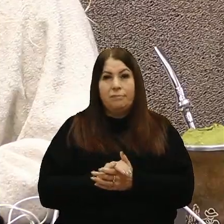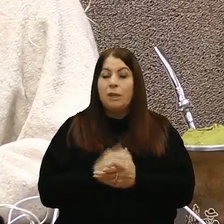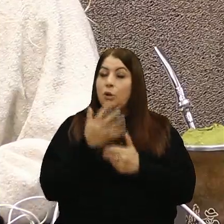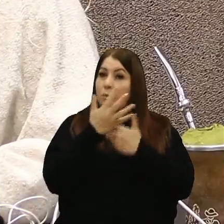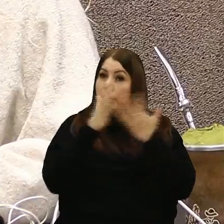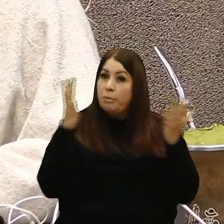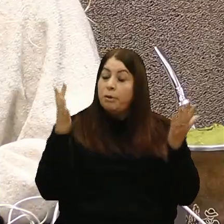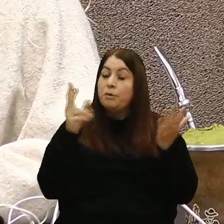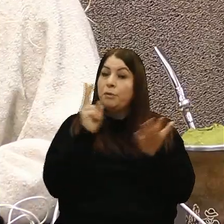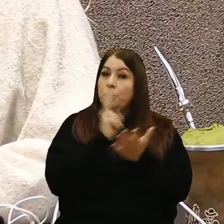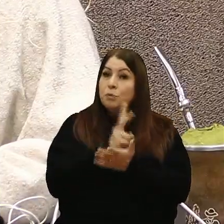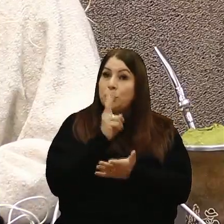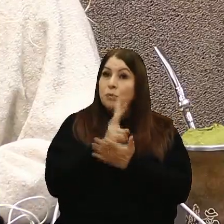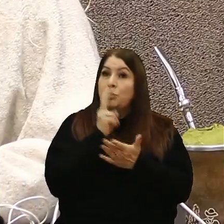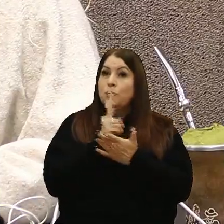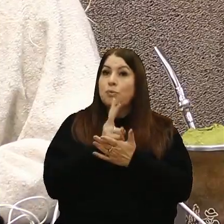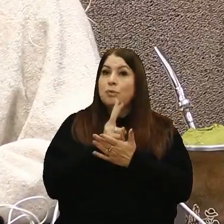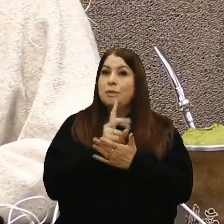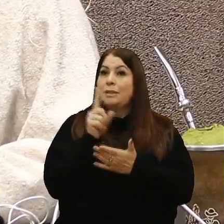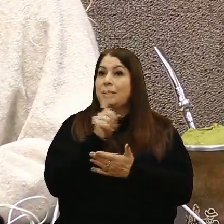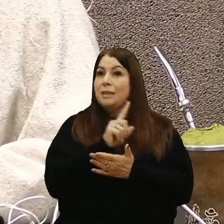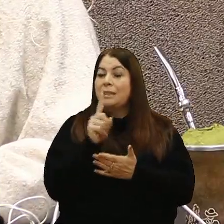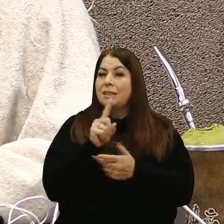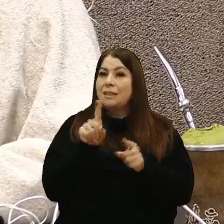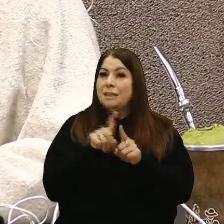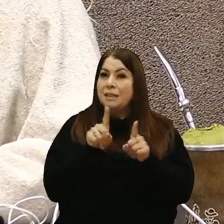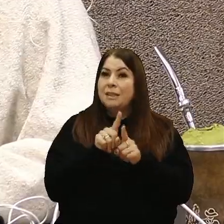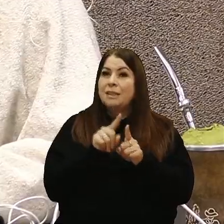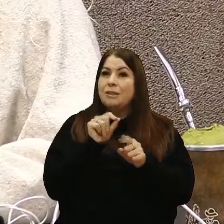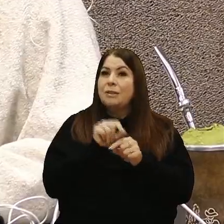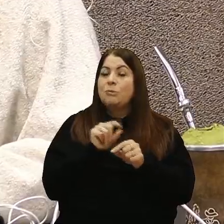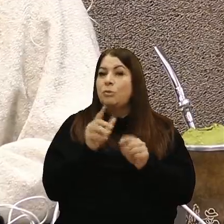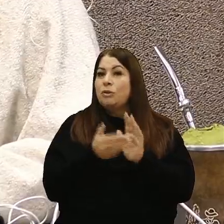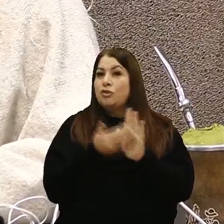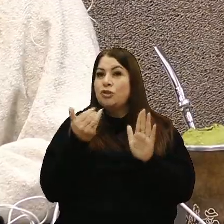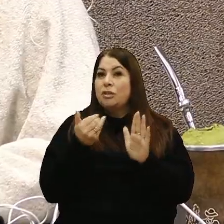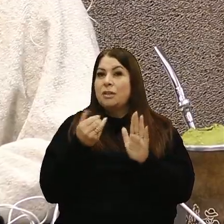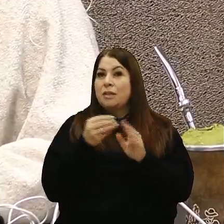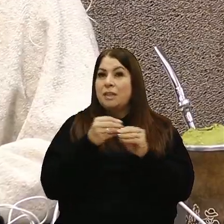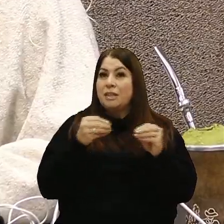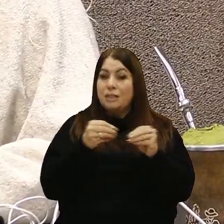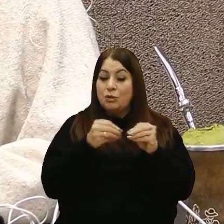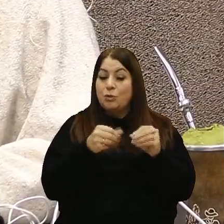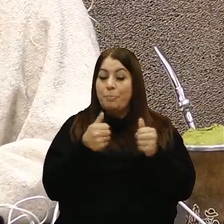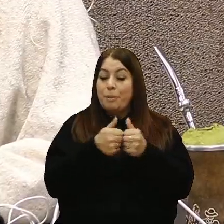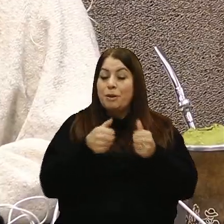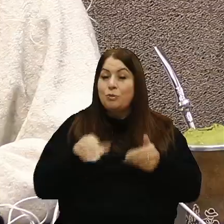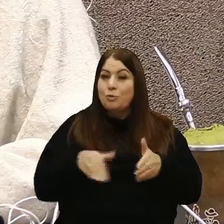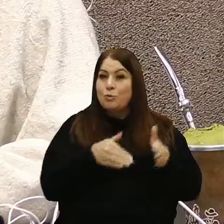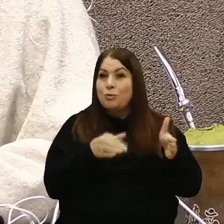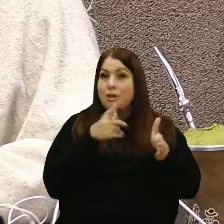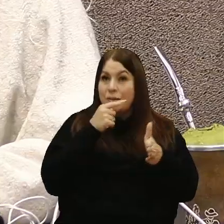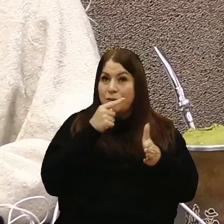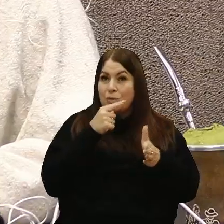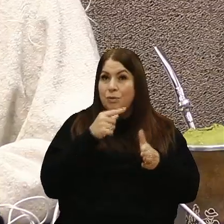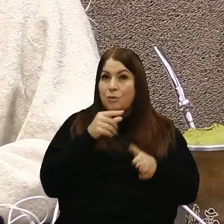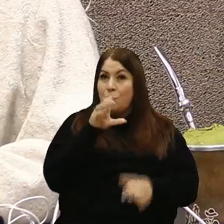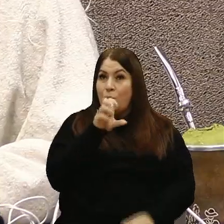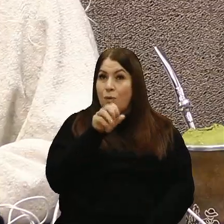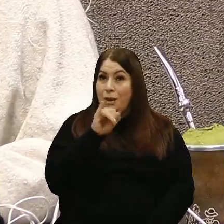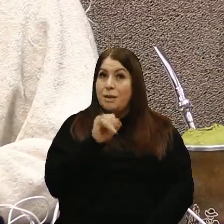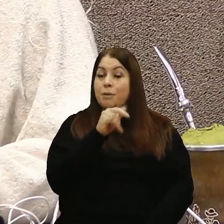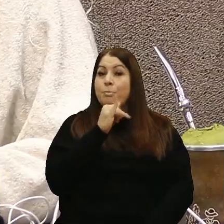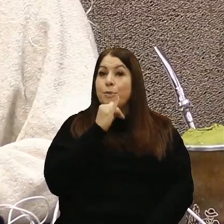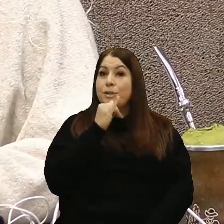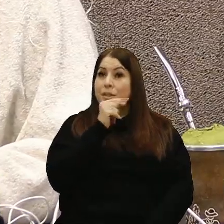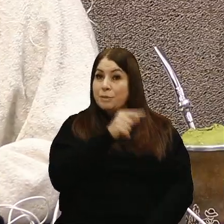ambiente continua negando e batendo a questão de não deixar desassorear os rios. Nós temos o rio Caí aqui, por exemplo,